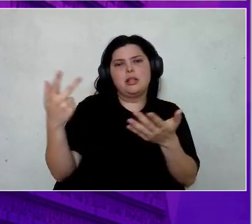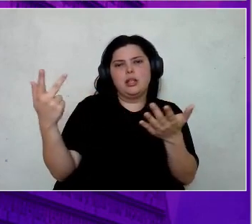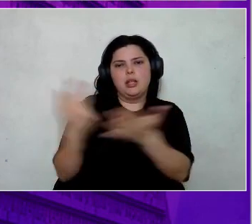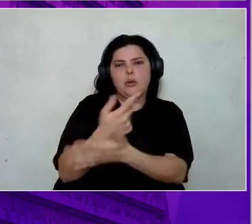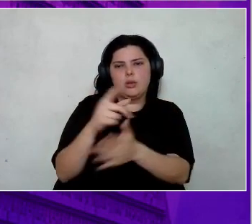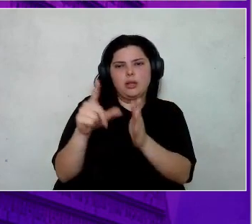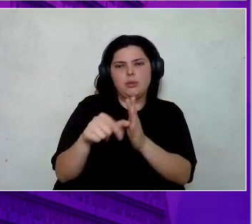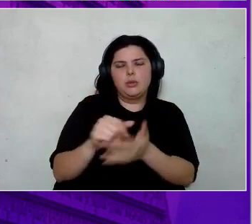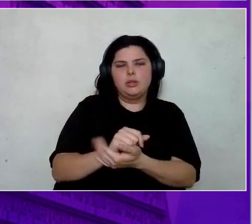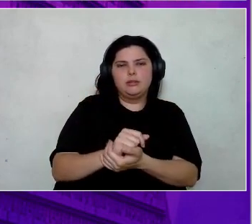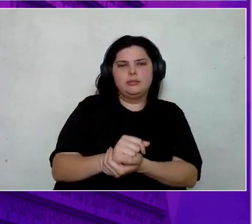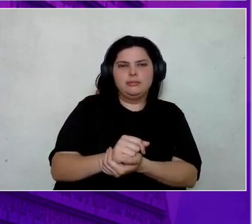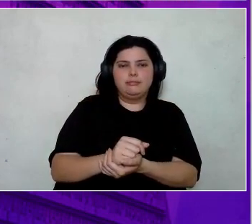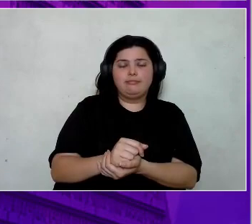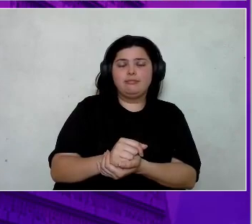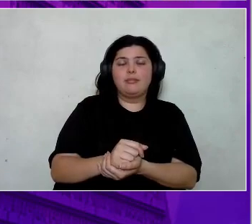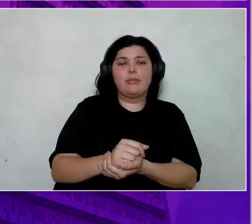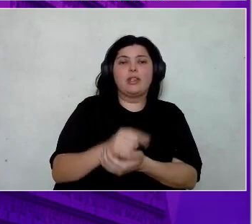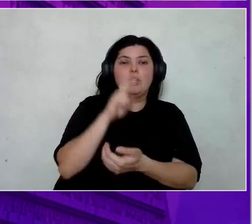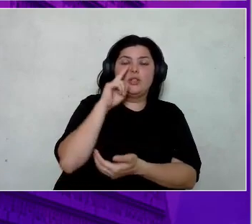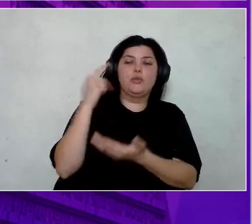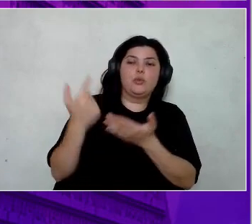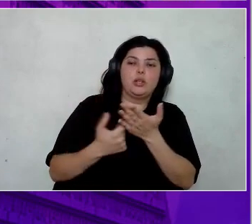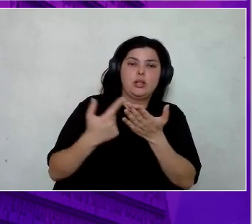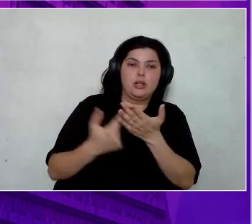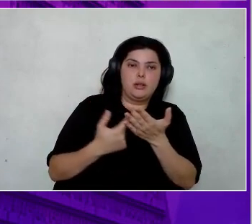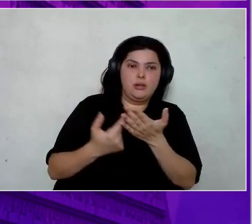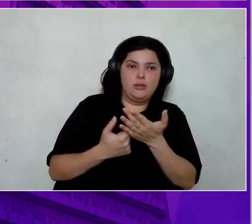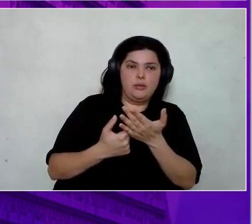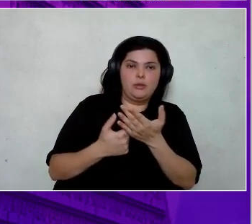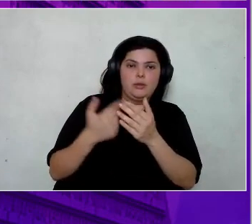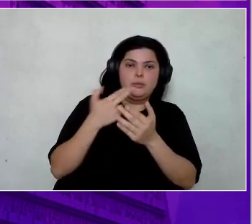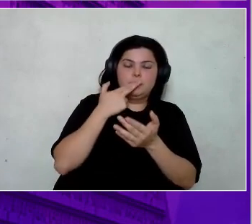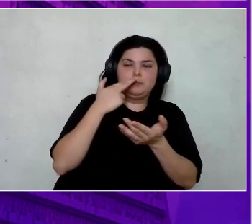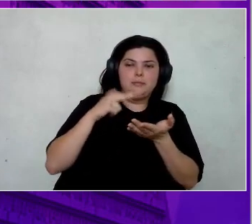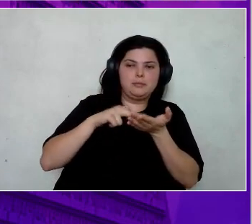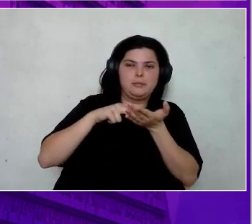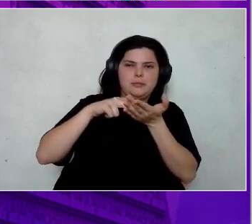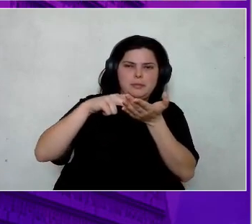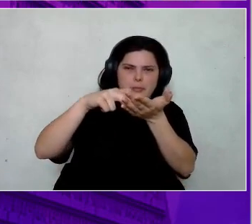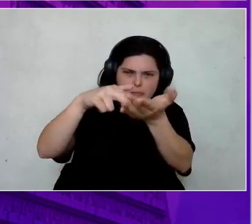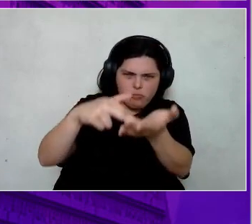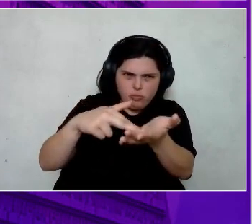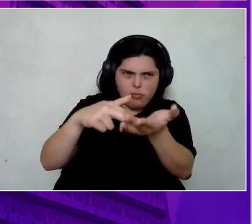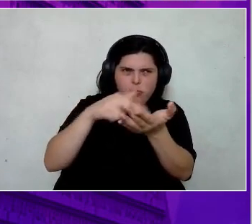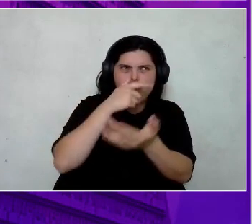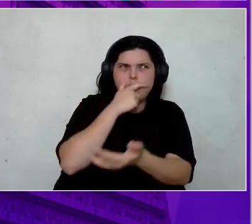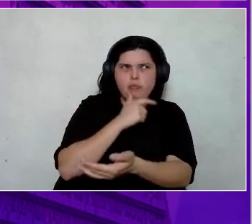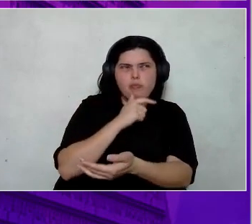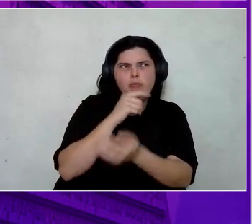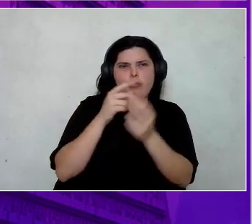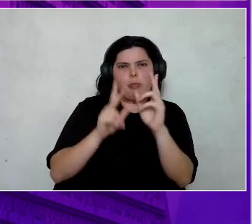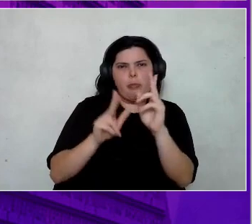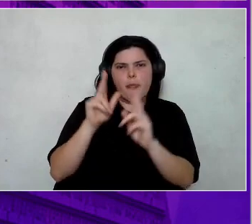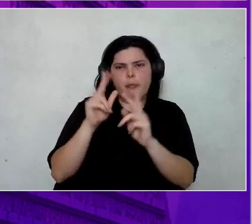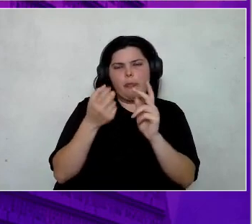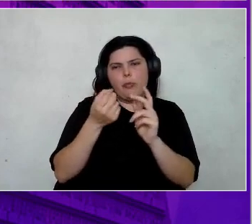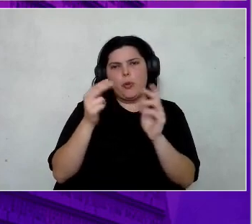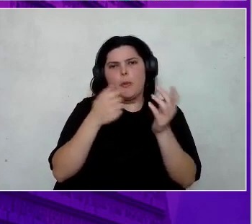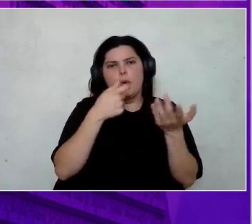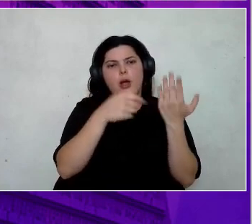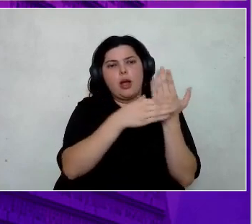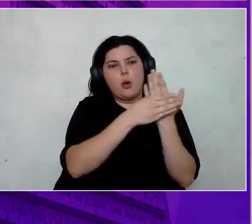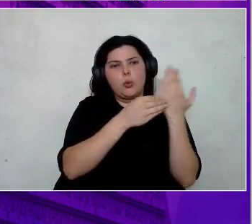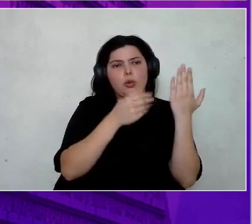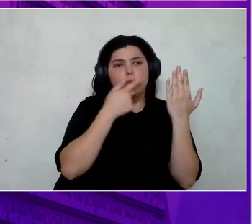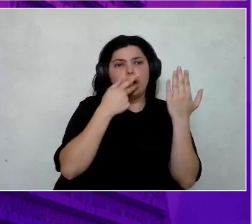gente pegou o livro, mandou uma carta, não lembro se foi exatamente para a editora ou se foi para o autor do livro, dizendo, tá dando